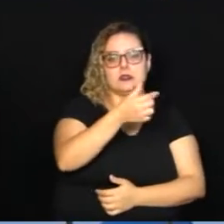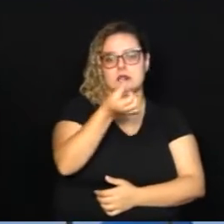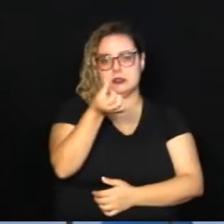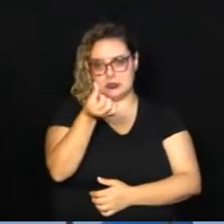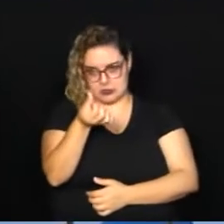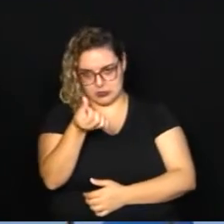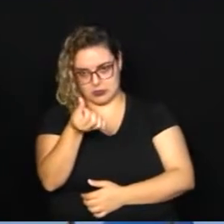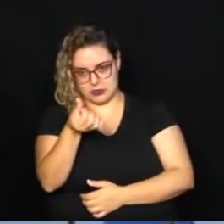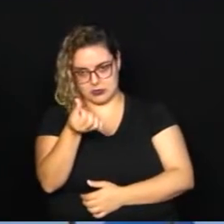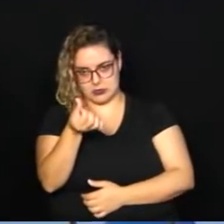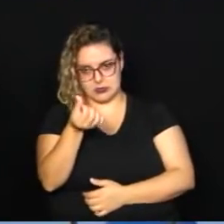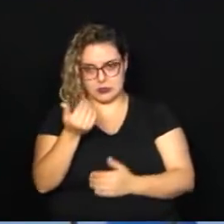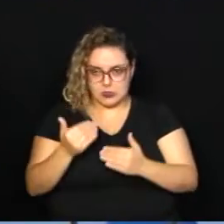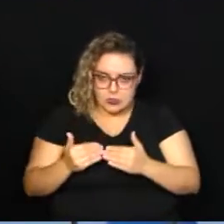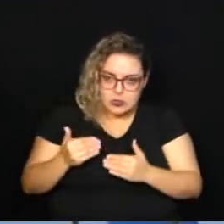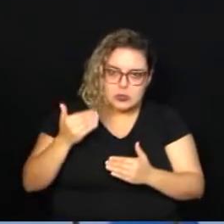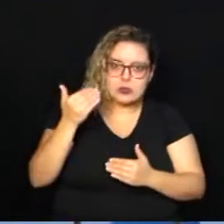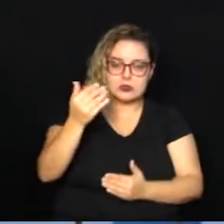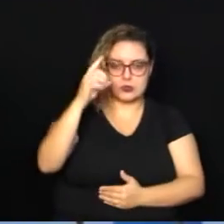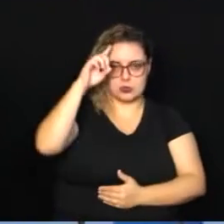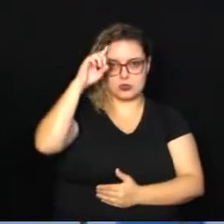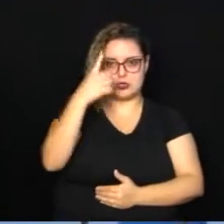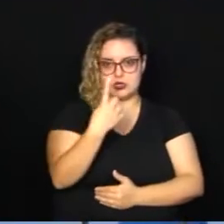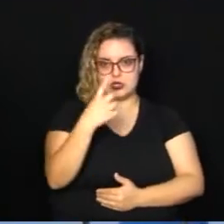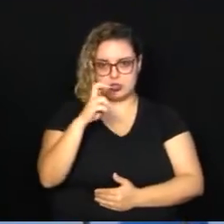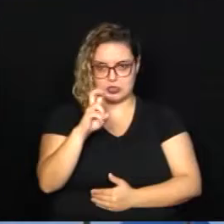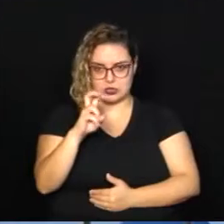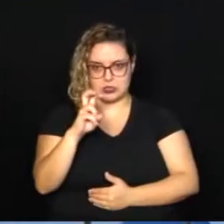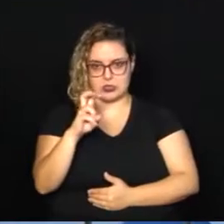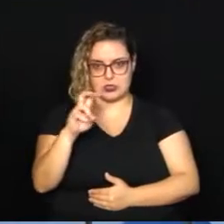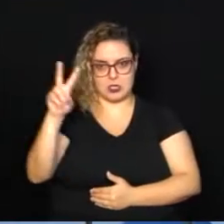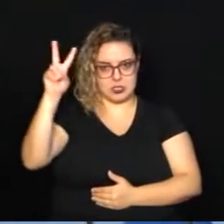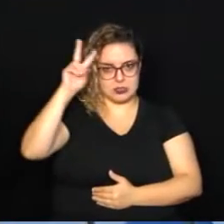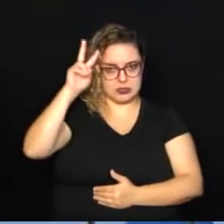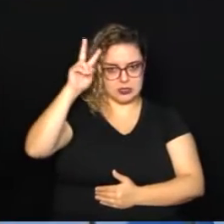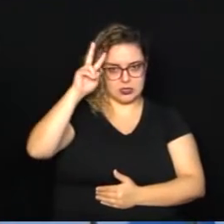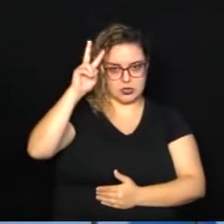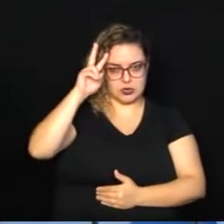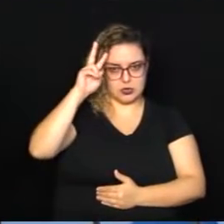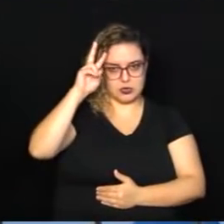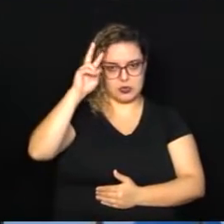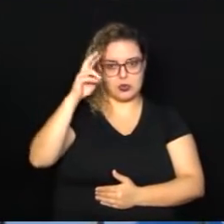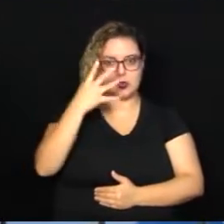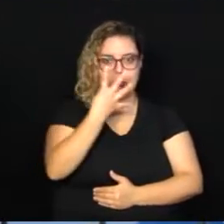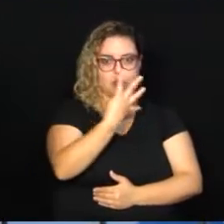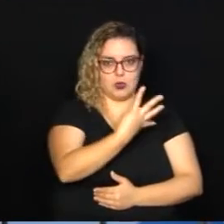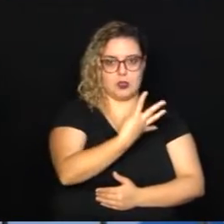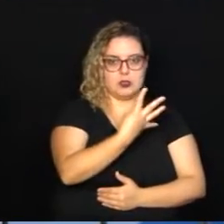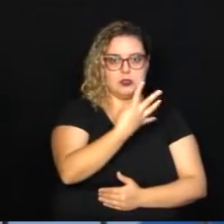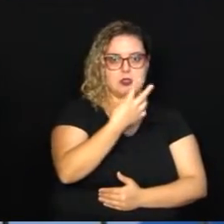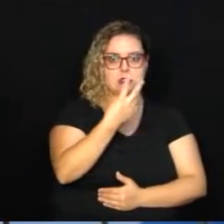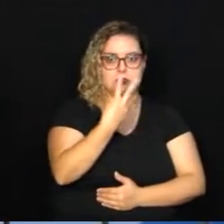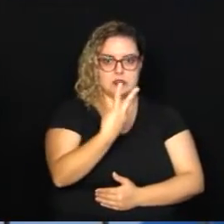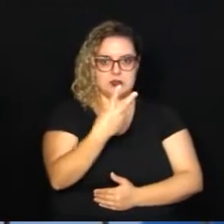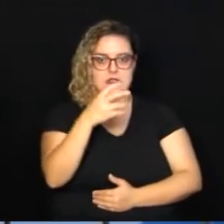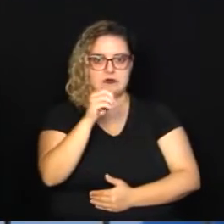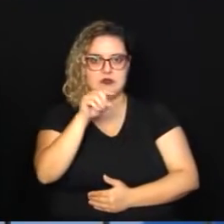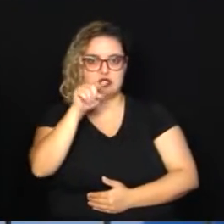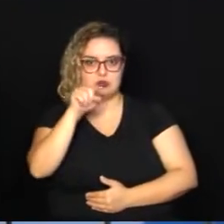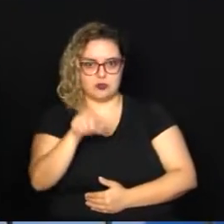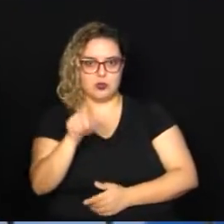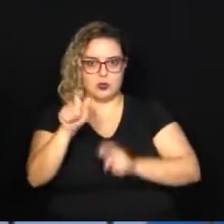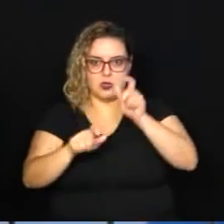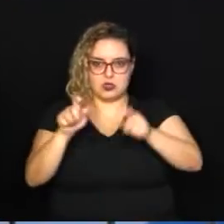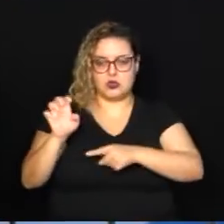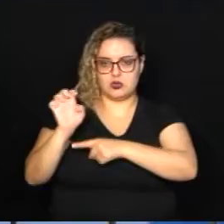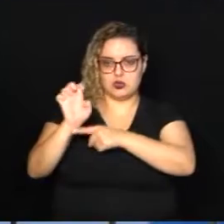anos. Então, a partir do próximo dia 15, segunda-feira, cerca de 420 mil pessoas no estado que tem